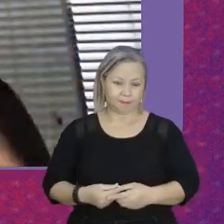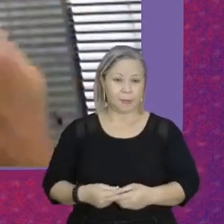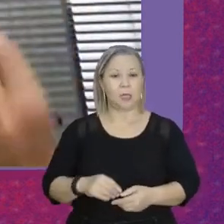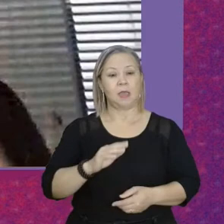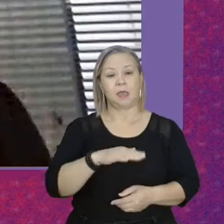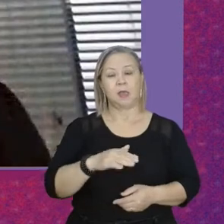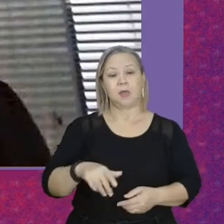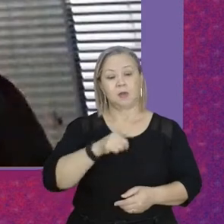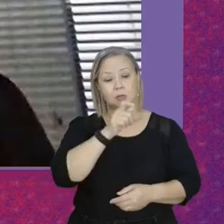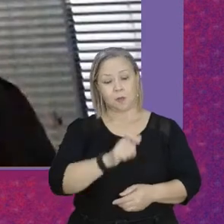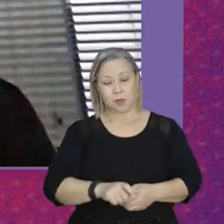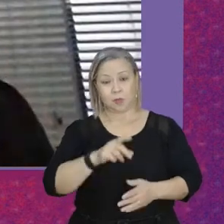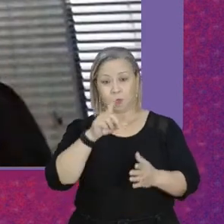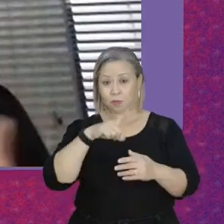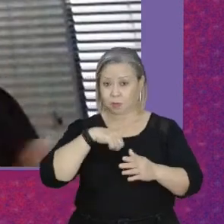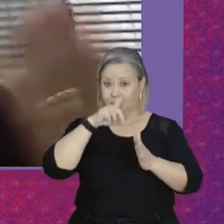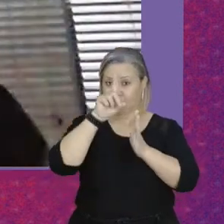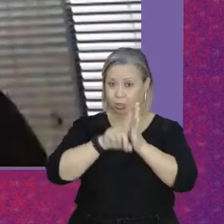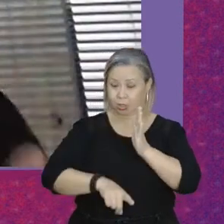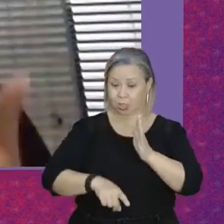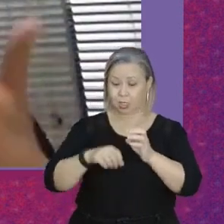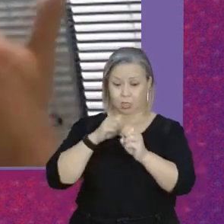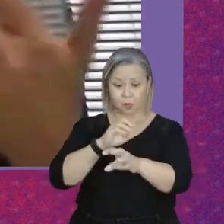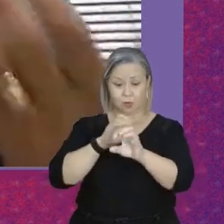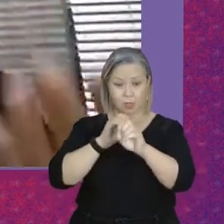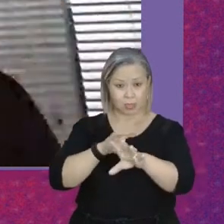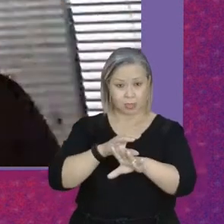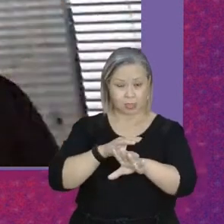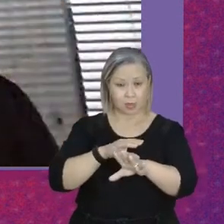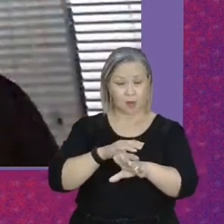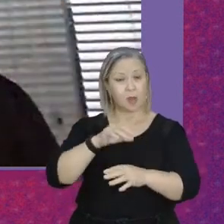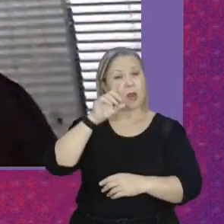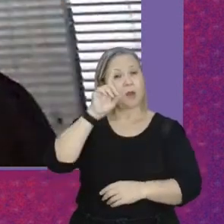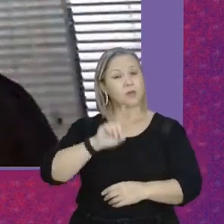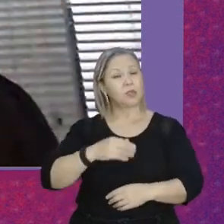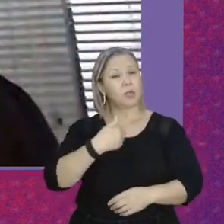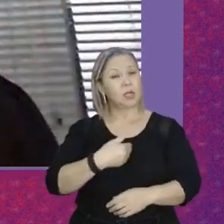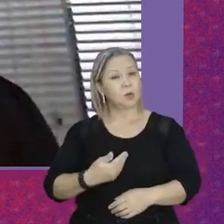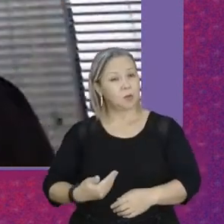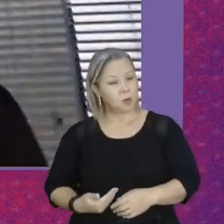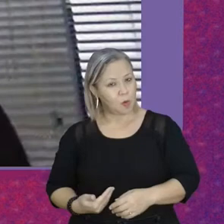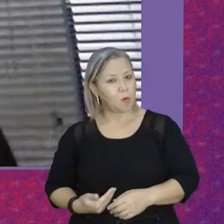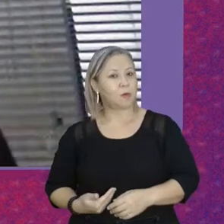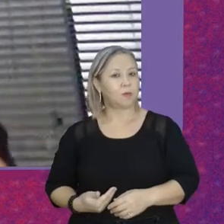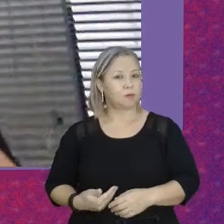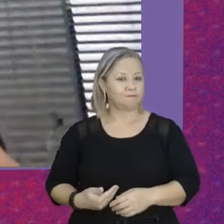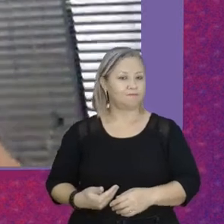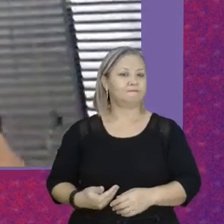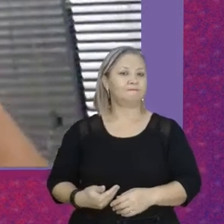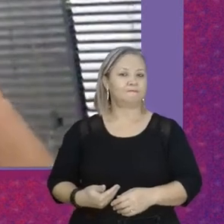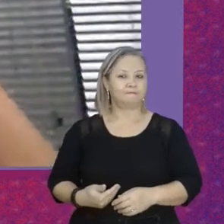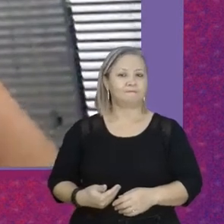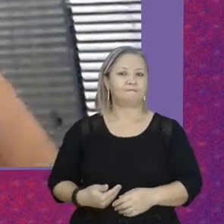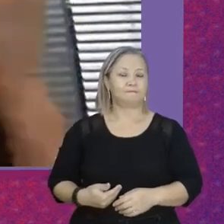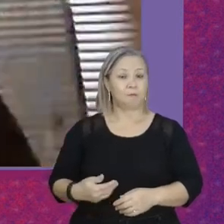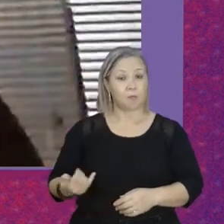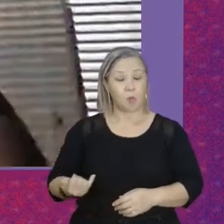um sujeito de direitos, a educação é um direito público subjetivo, né? A Selma